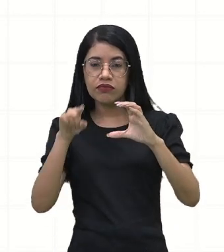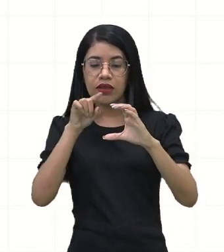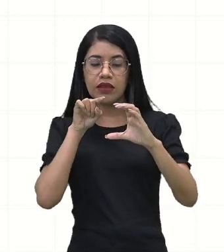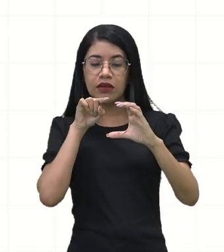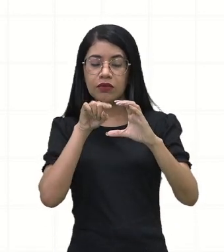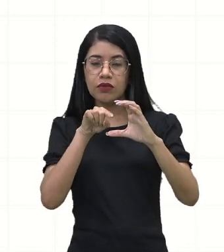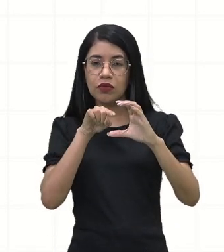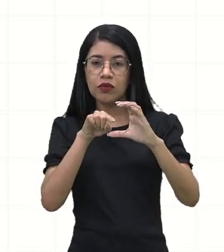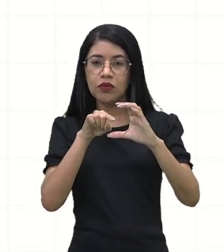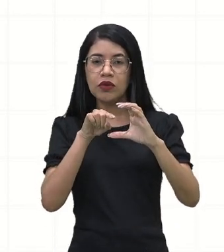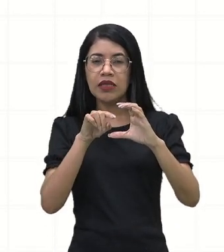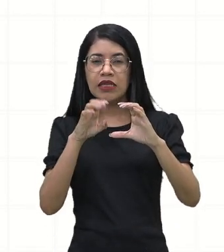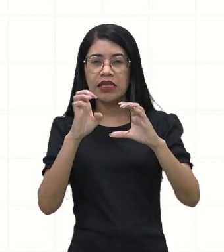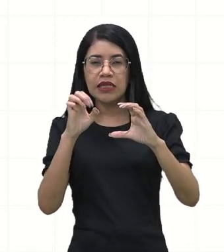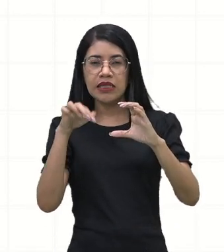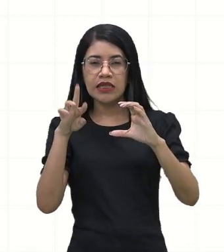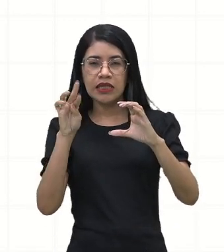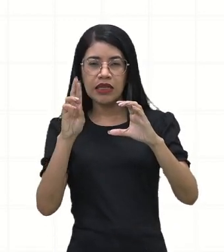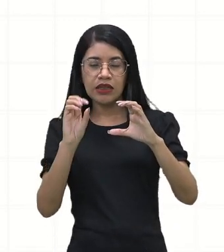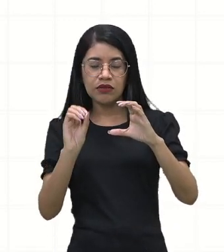circunferência.